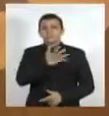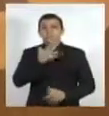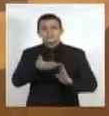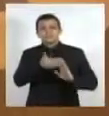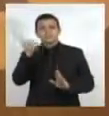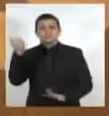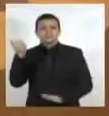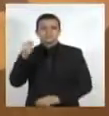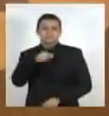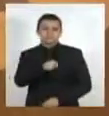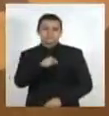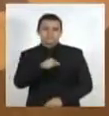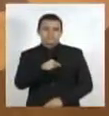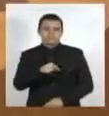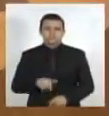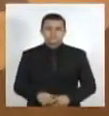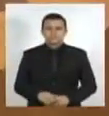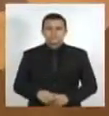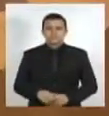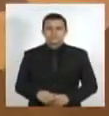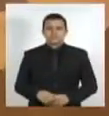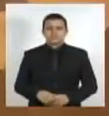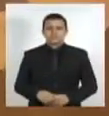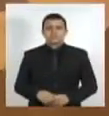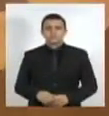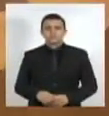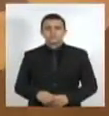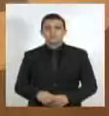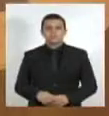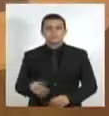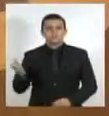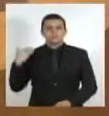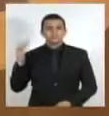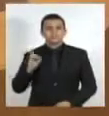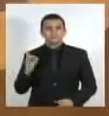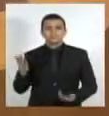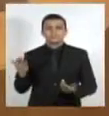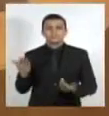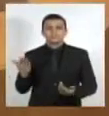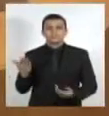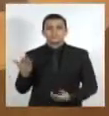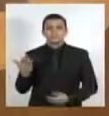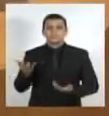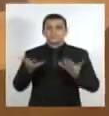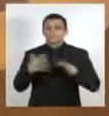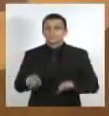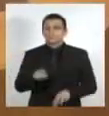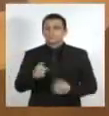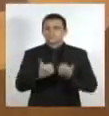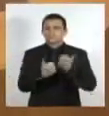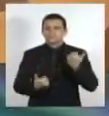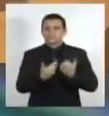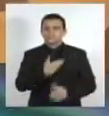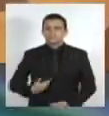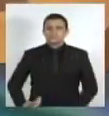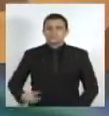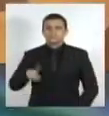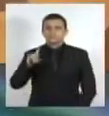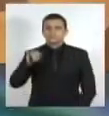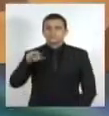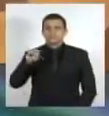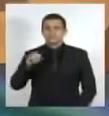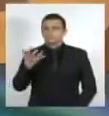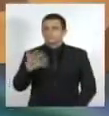Após essa recusa do então vice-governador Antônio Dino de assumir o governo,